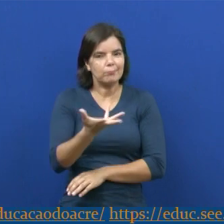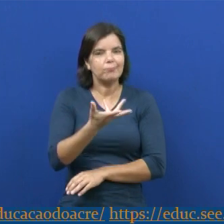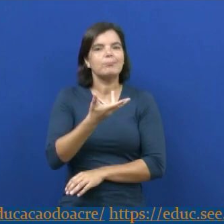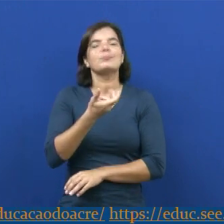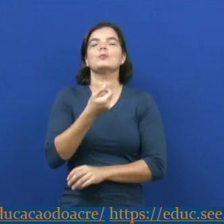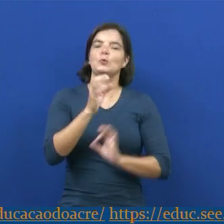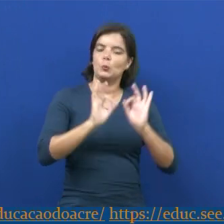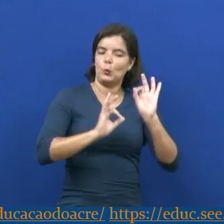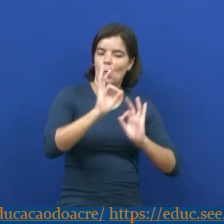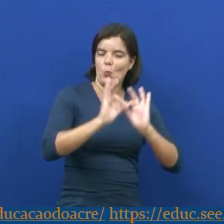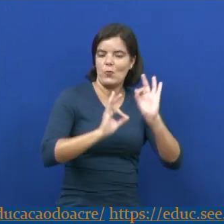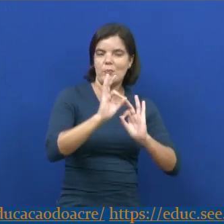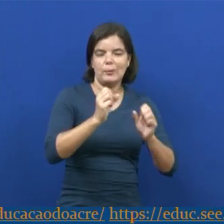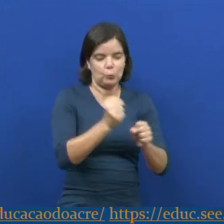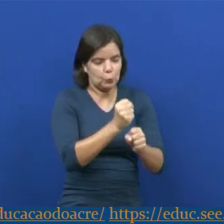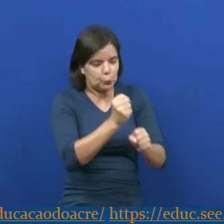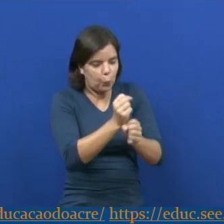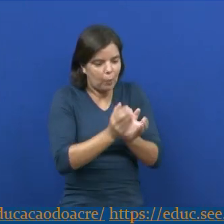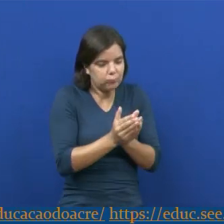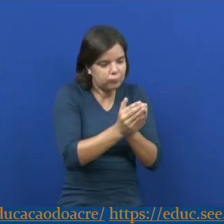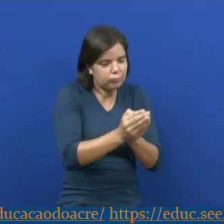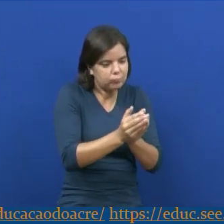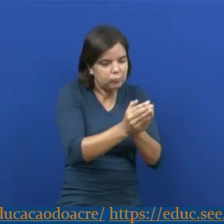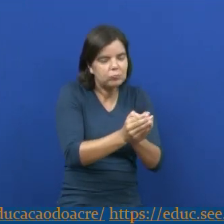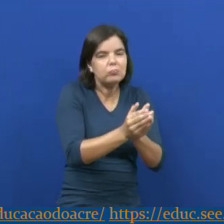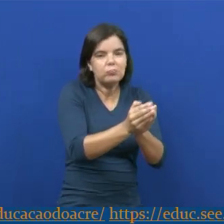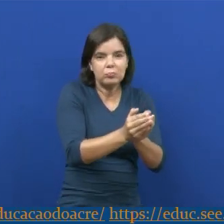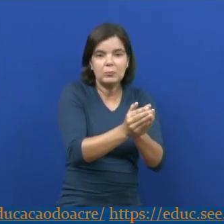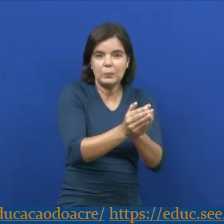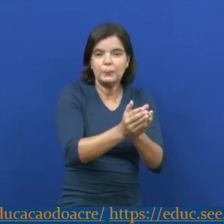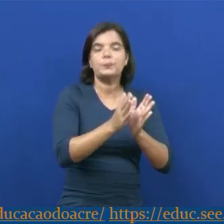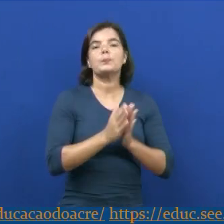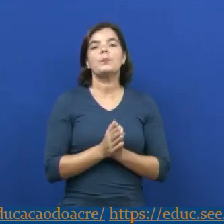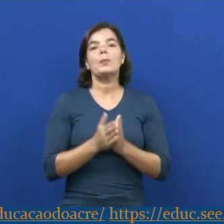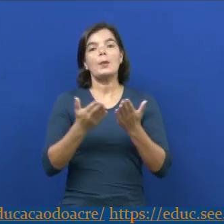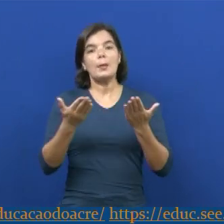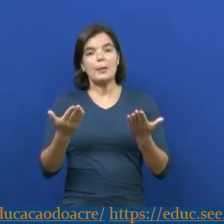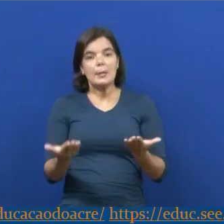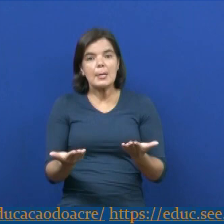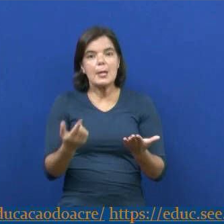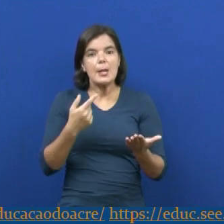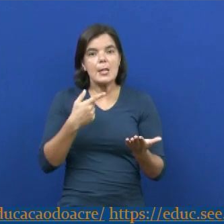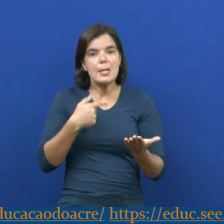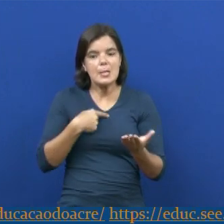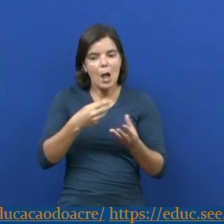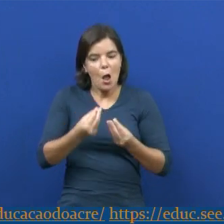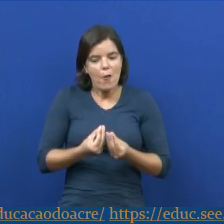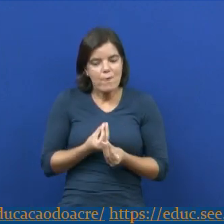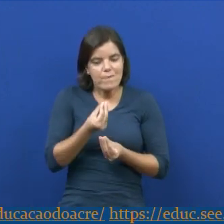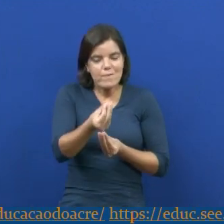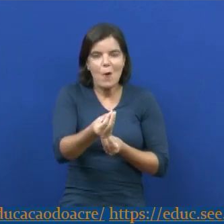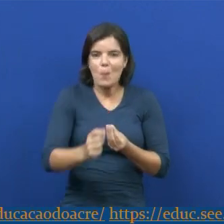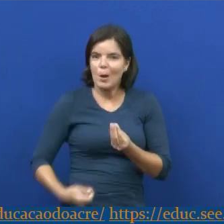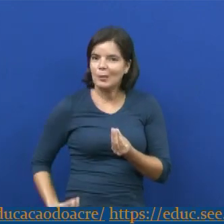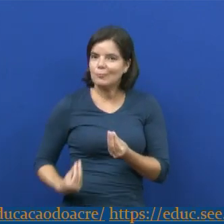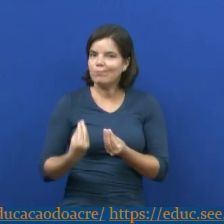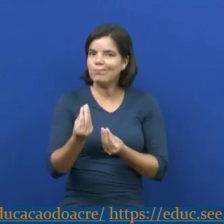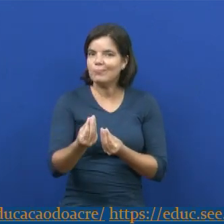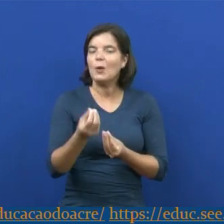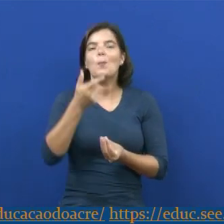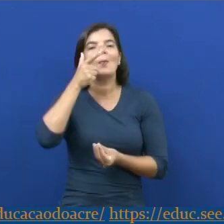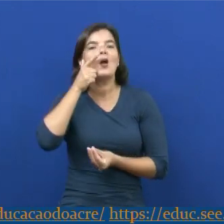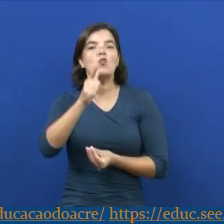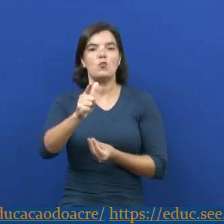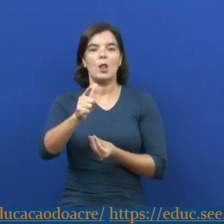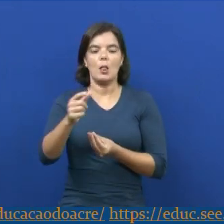na fabricação de navios, né, barcos pesqueiros, enfim. E eles vão investir mais ainda para